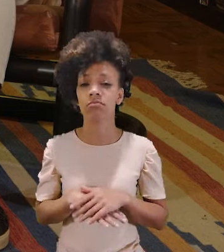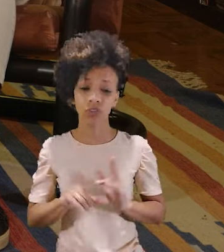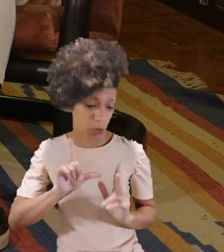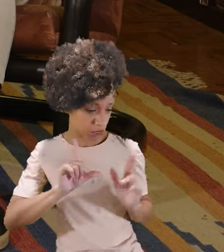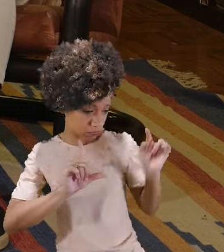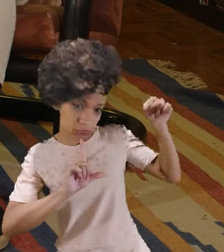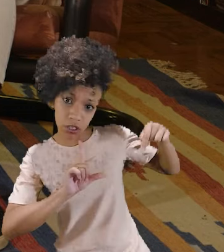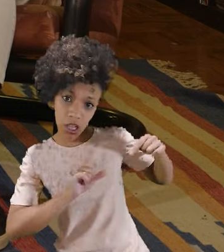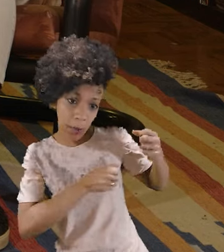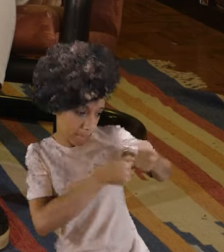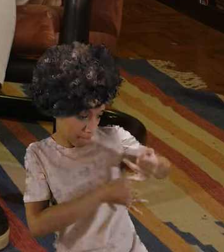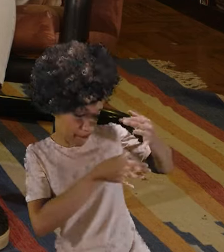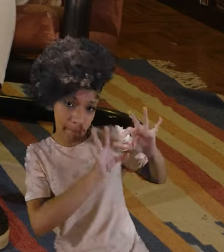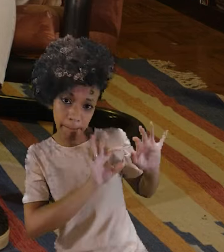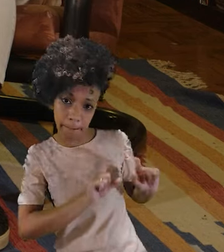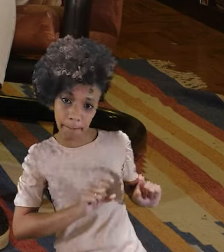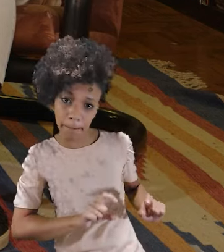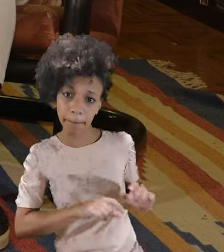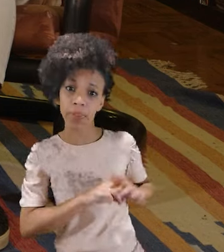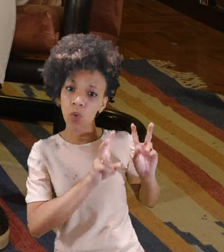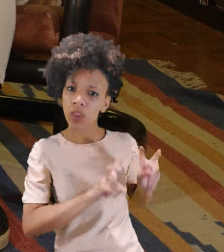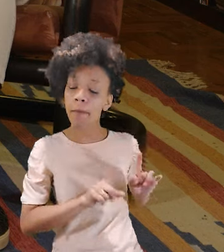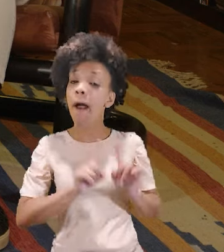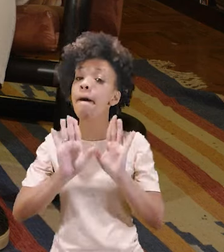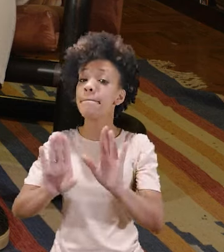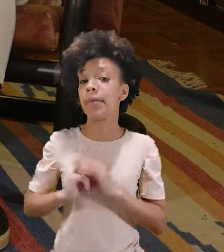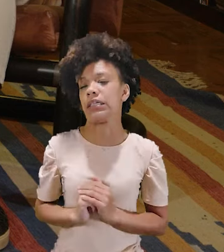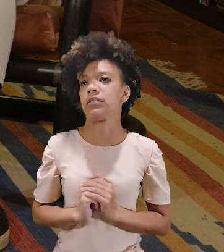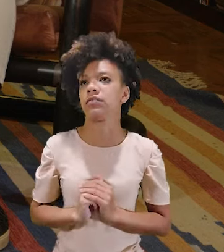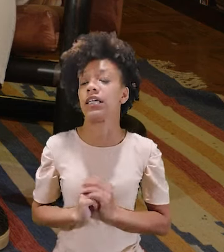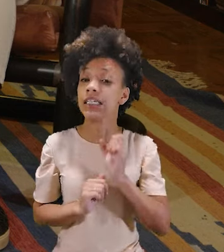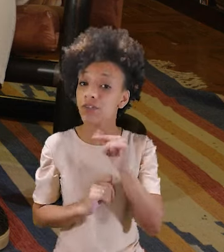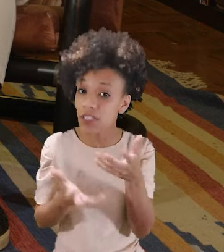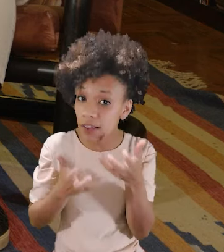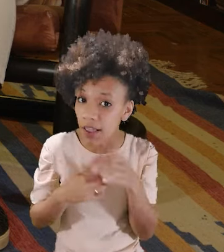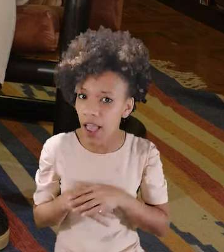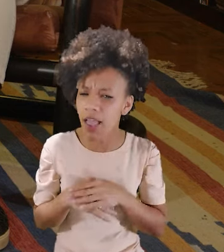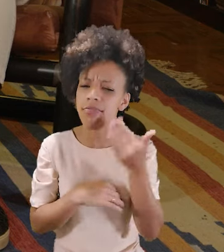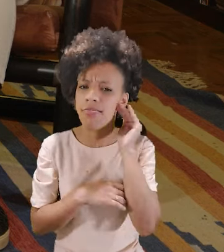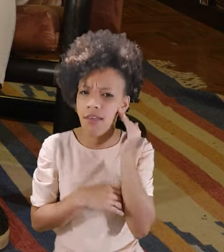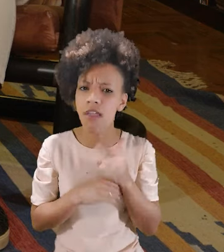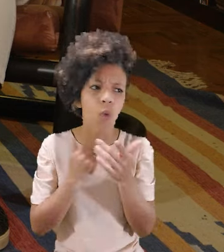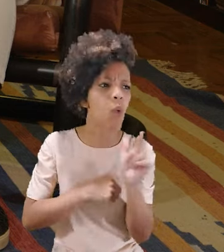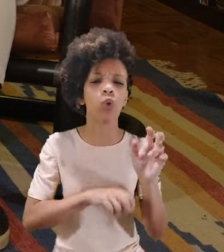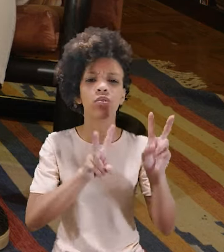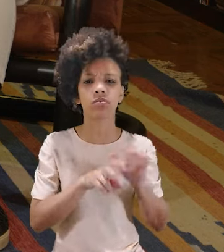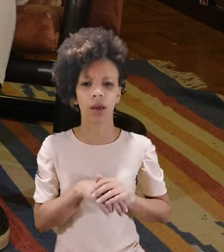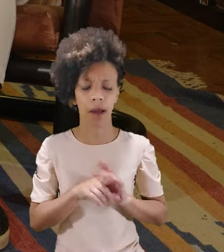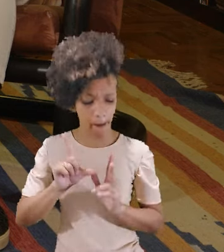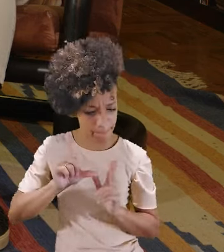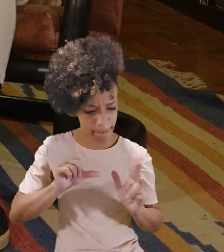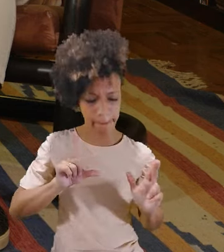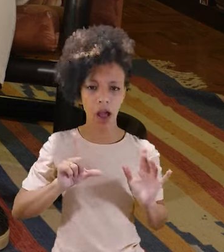vê a parte que você quer tá aqui na descrição toda aqui tá tal tals tempo porém caso você queira entender um outro